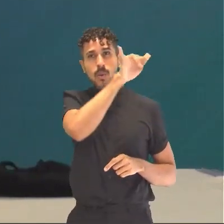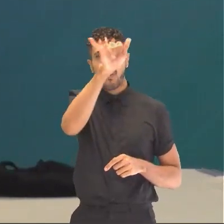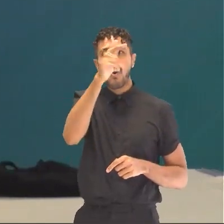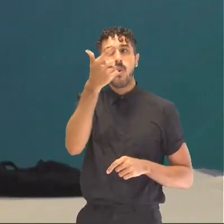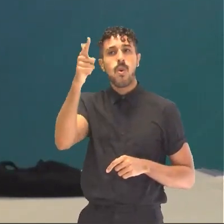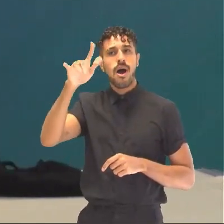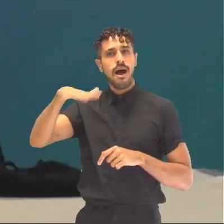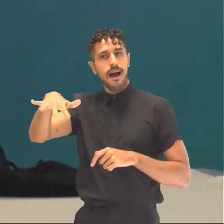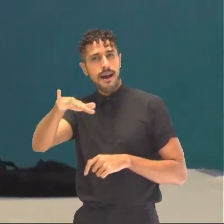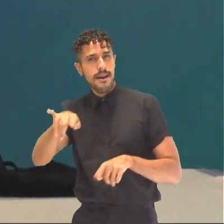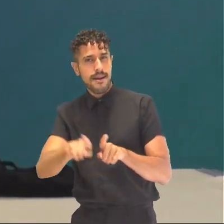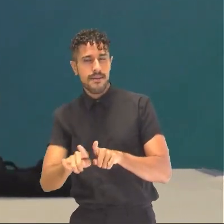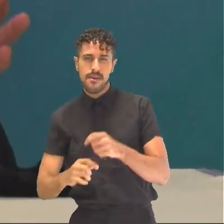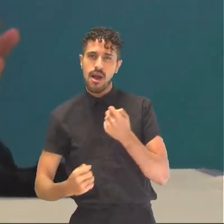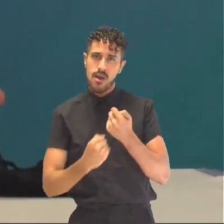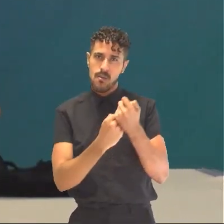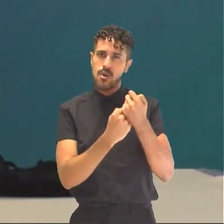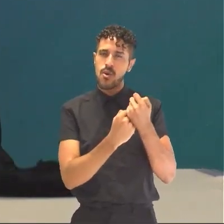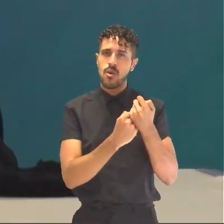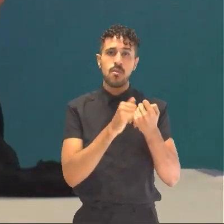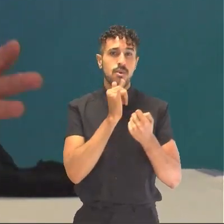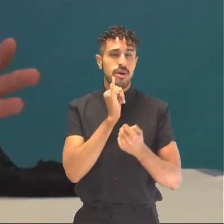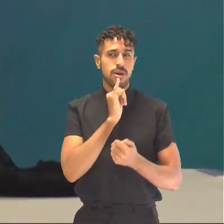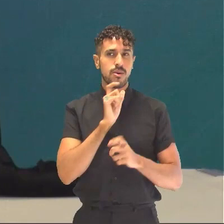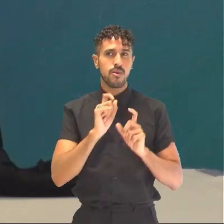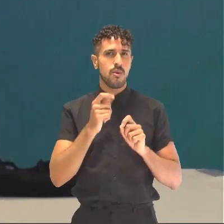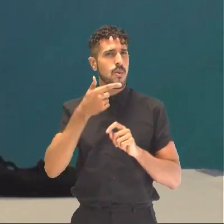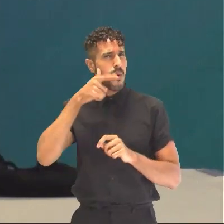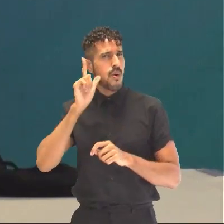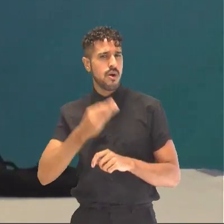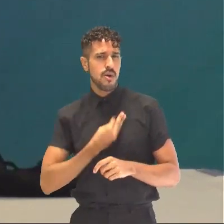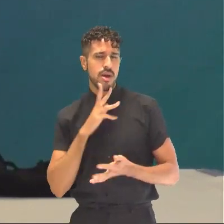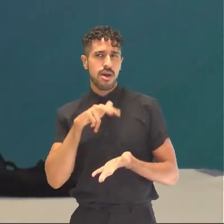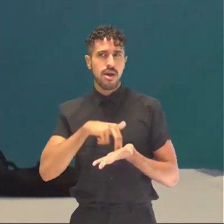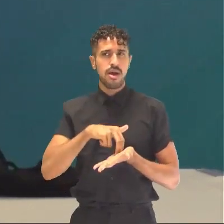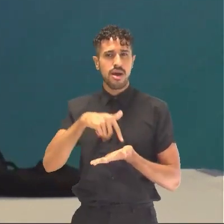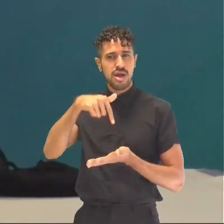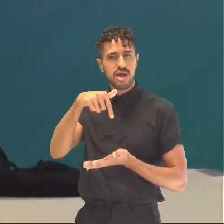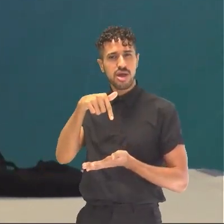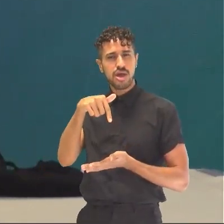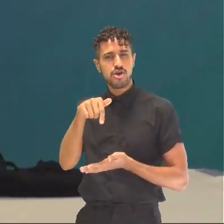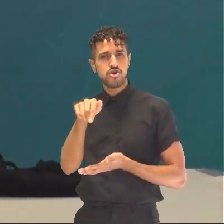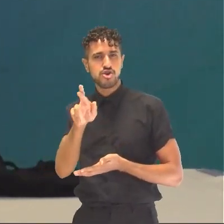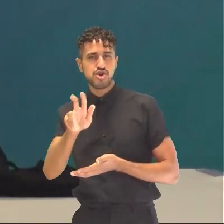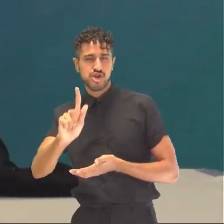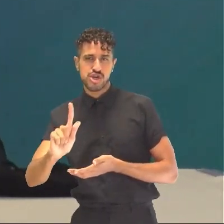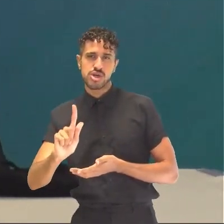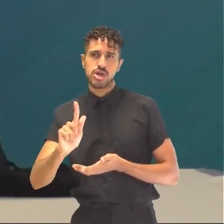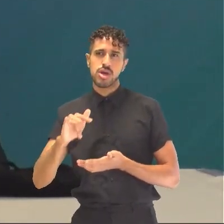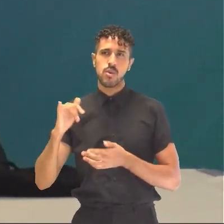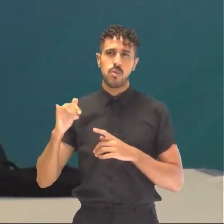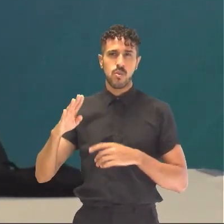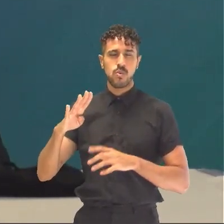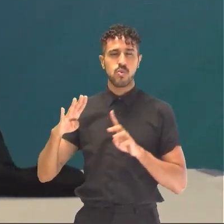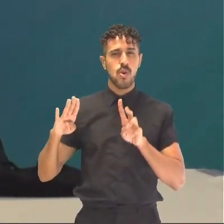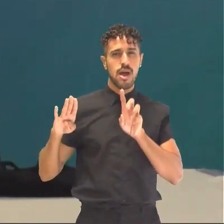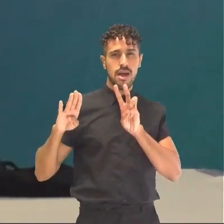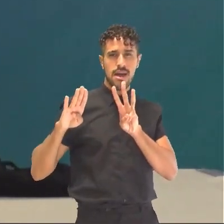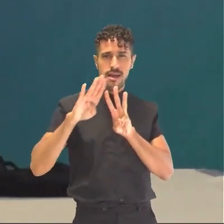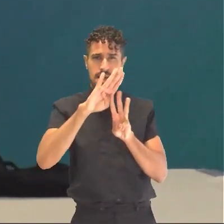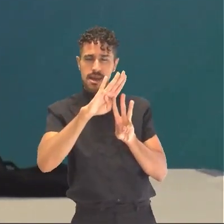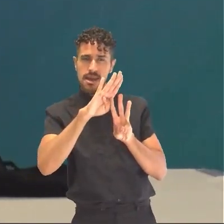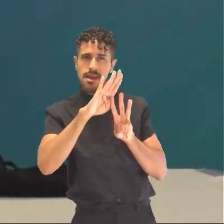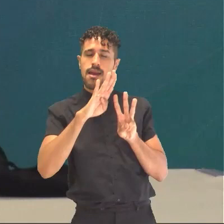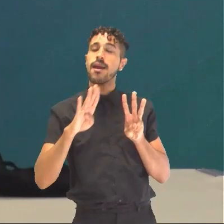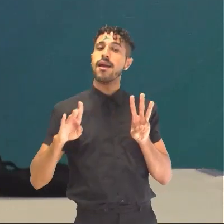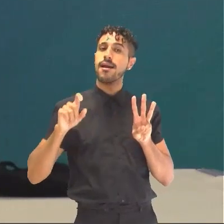outros setores também que dão suporte. Vou dar exemplo, ontem a gente veio aqui no QG do Exército e firmamos um termo de cooperação semelhante a esse,